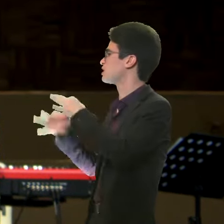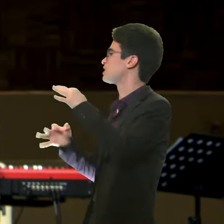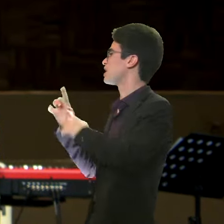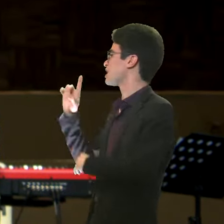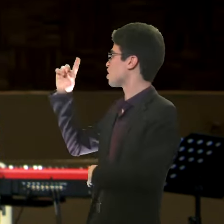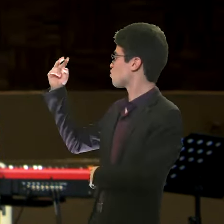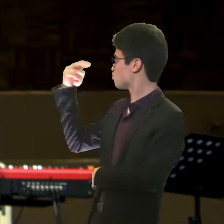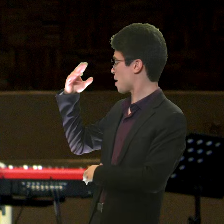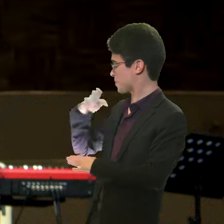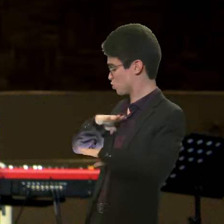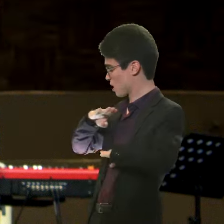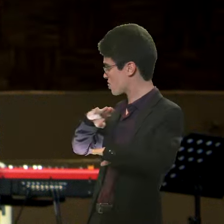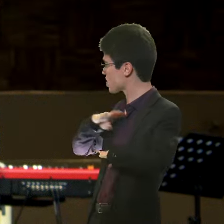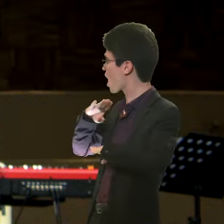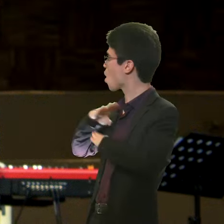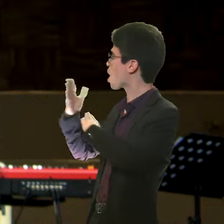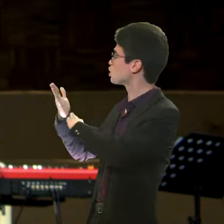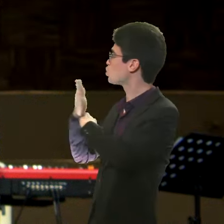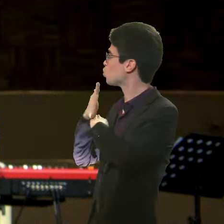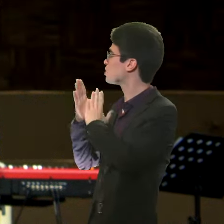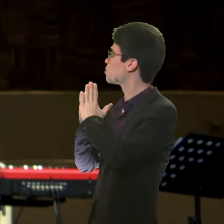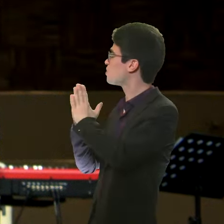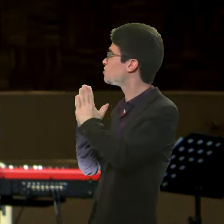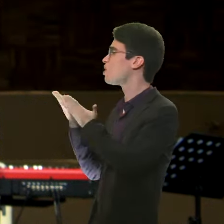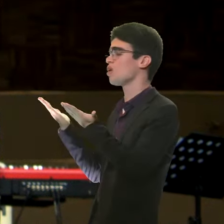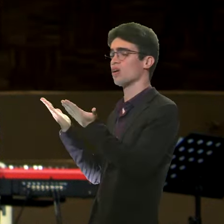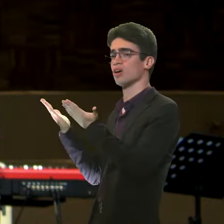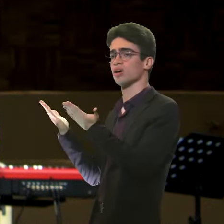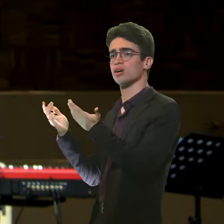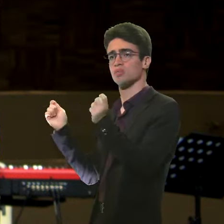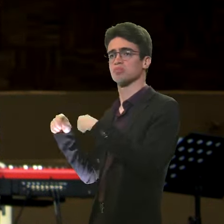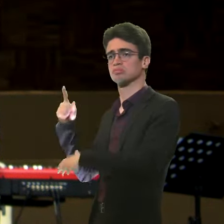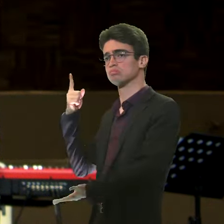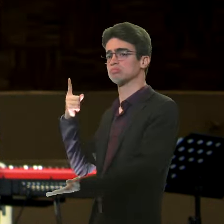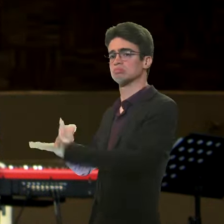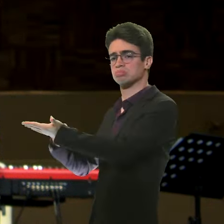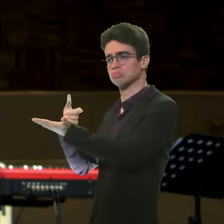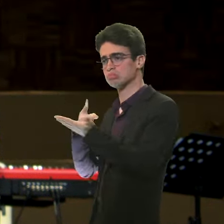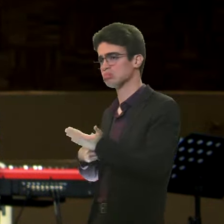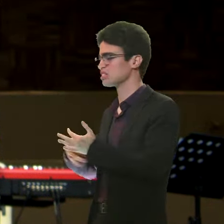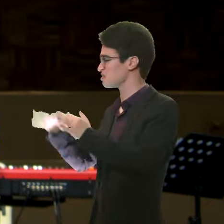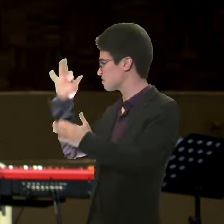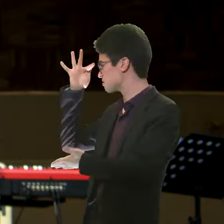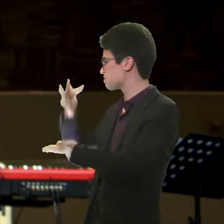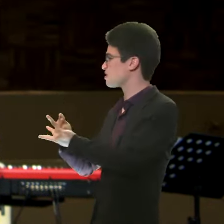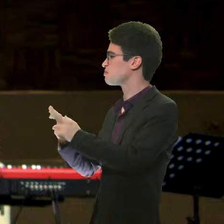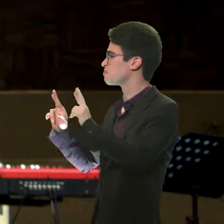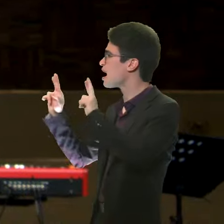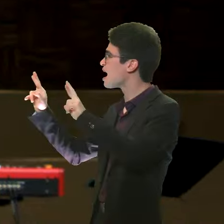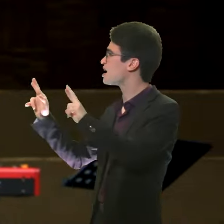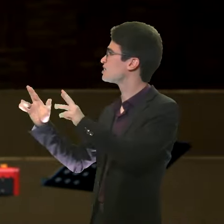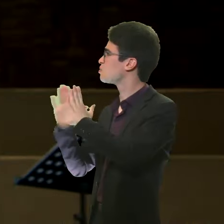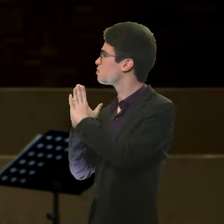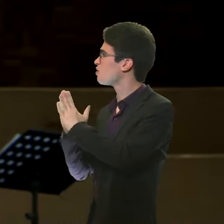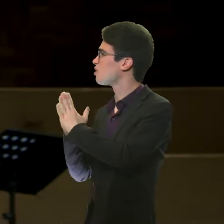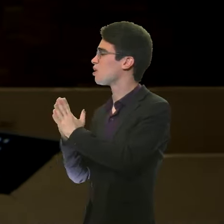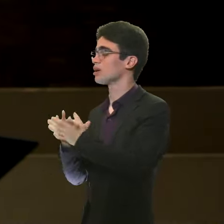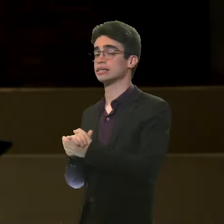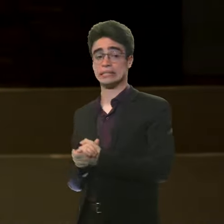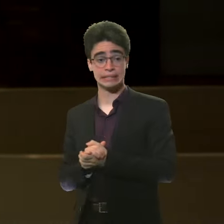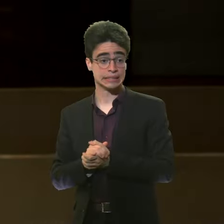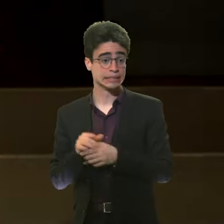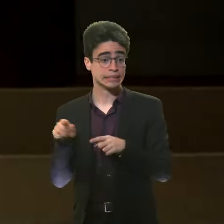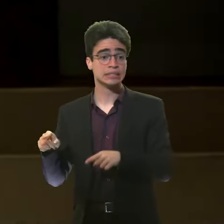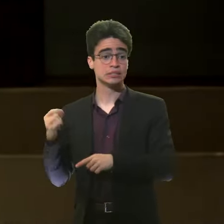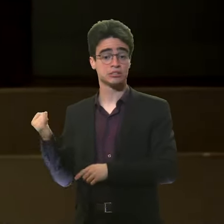minha causa aí, me ajuda. Reafirma o compromisso de fé e esperança. Isso aqui é muito importante.